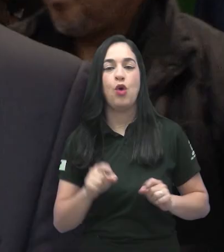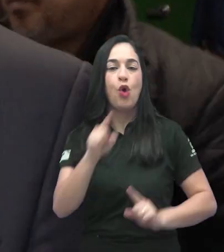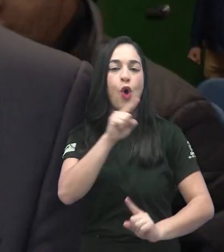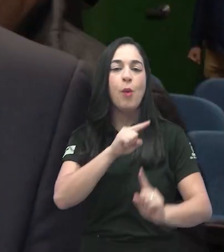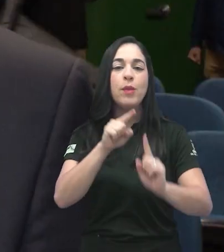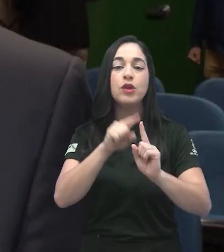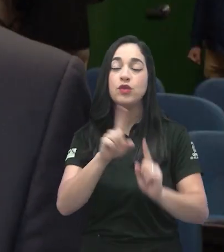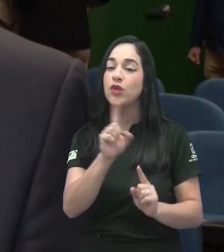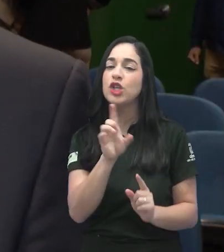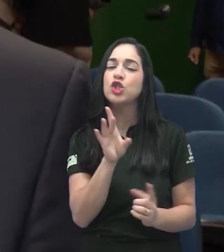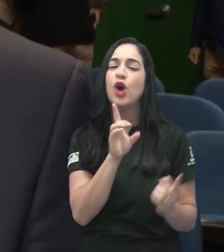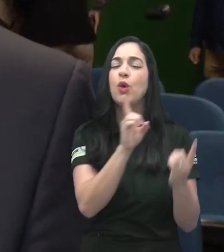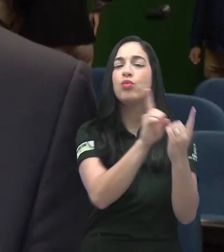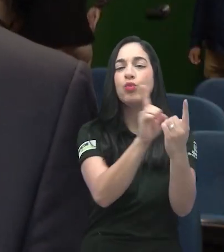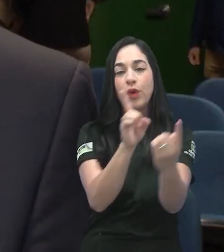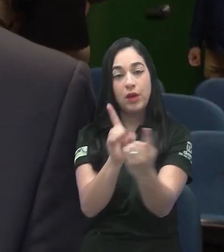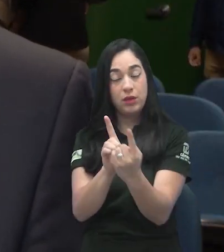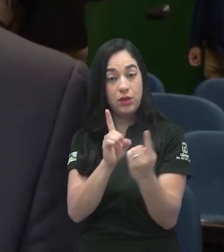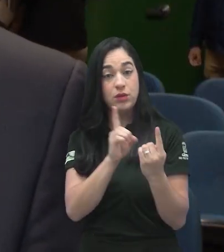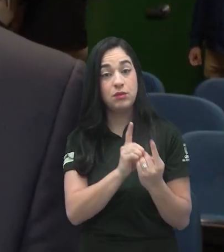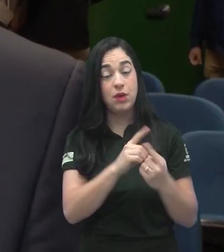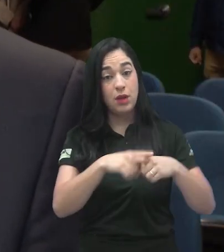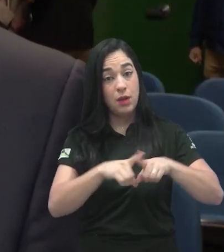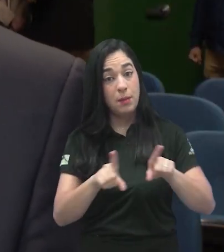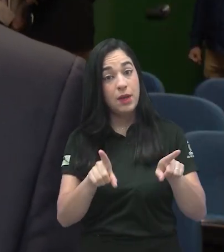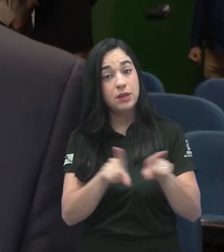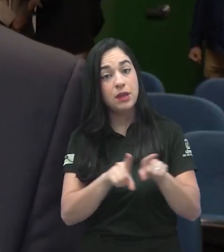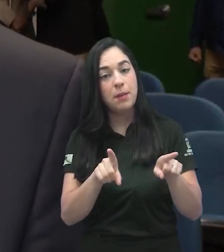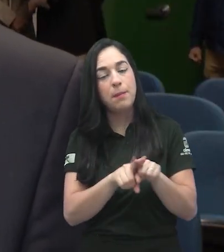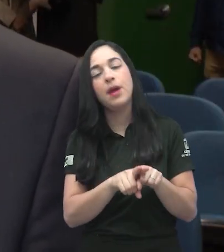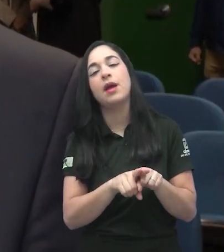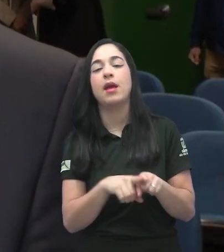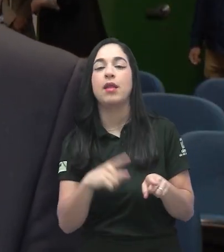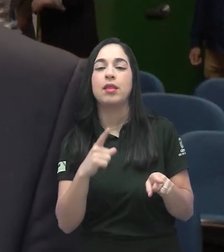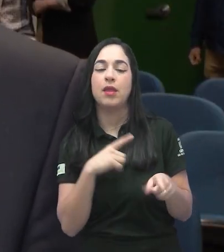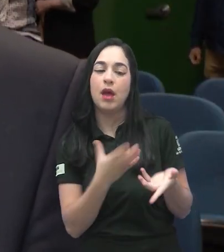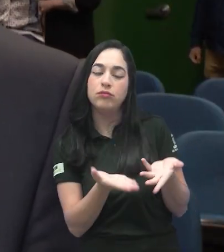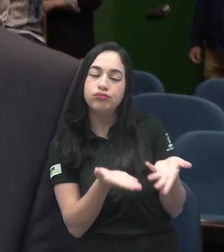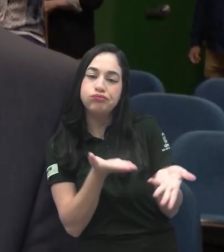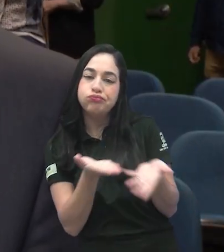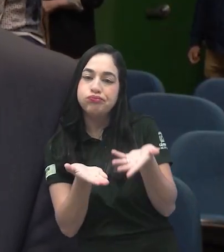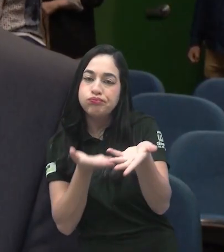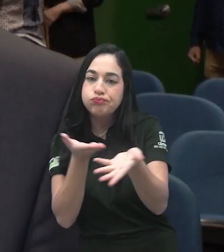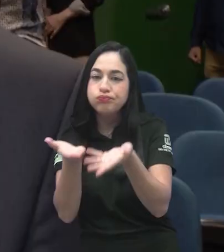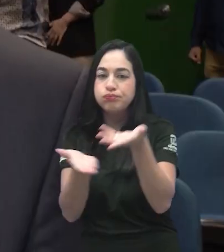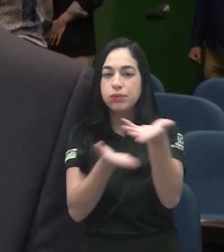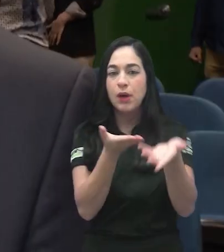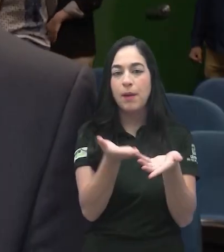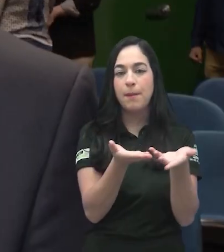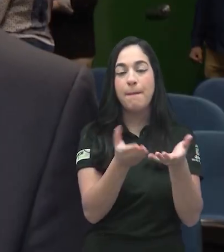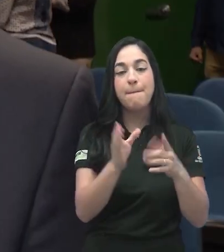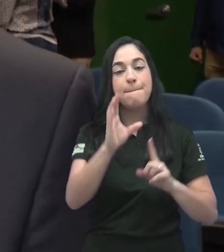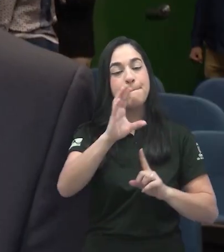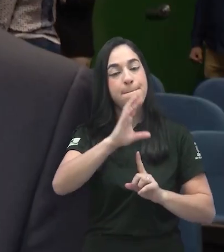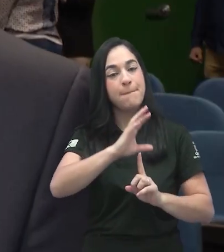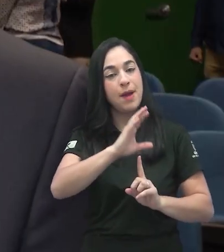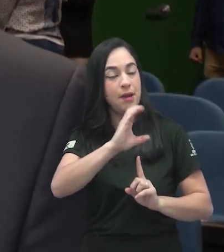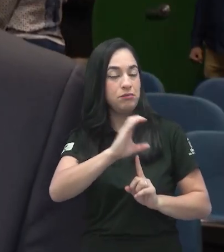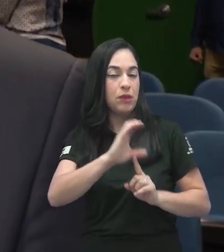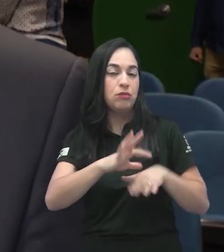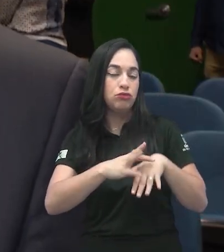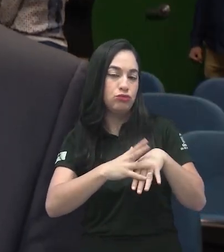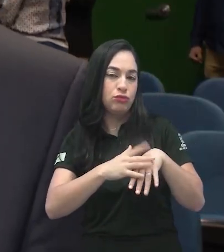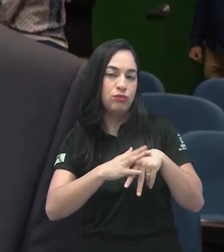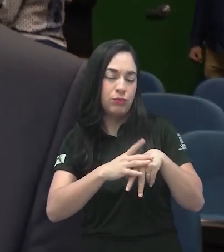intenção aqui não é só o atendimento em si, mas é levar interações com os pacientes, com os